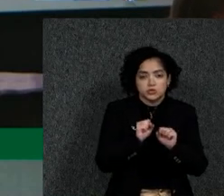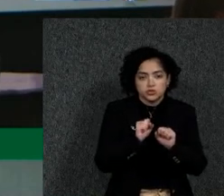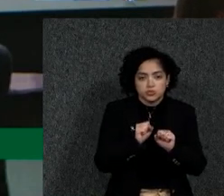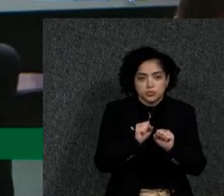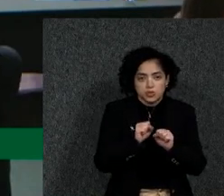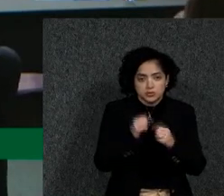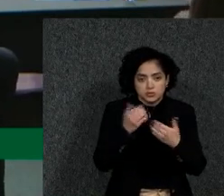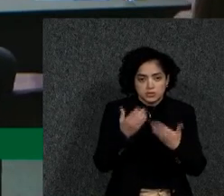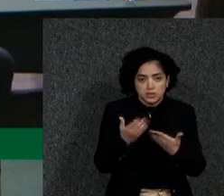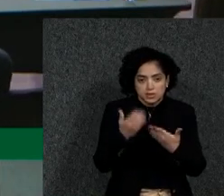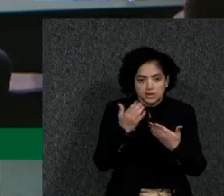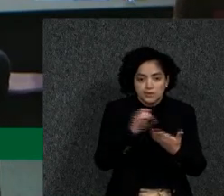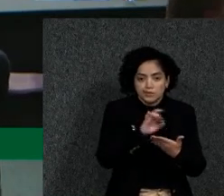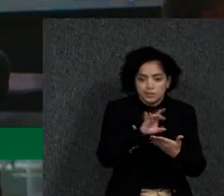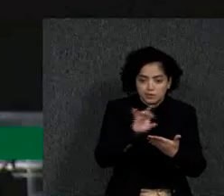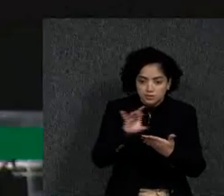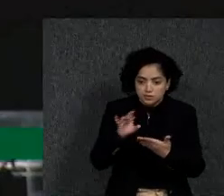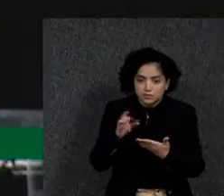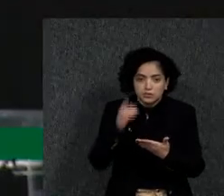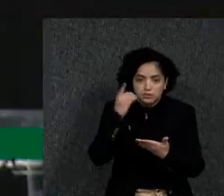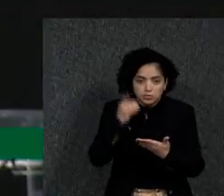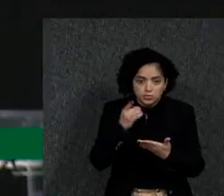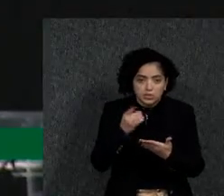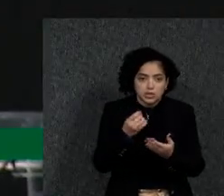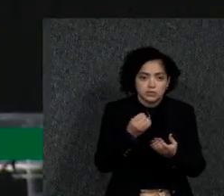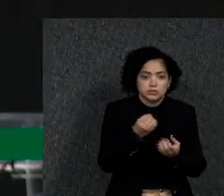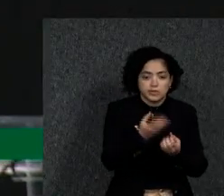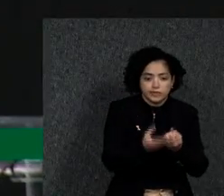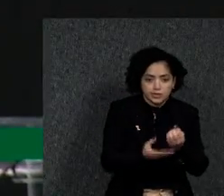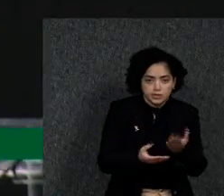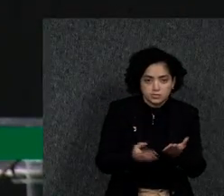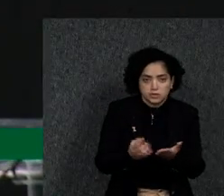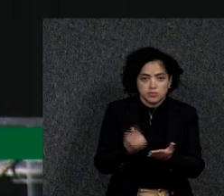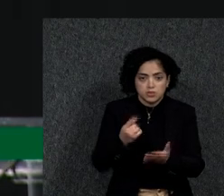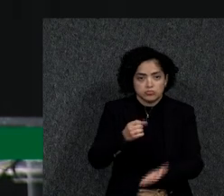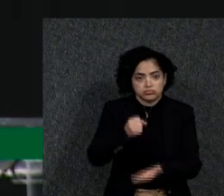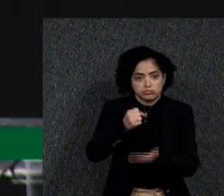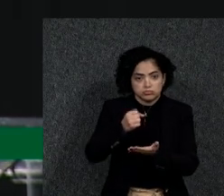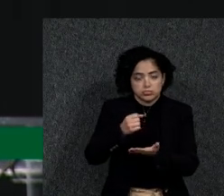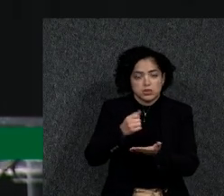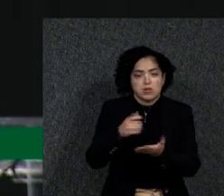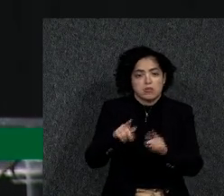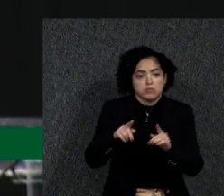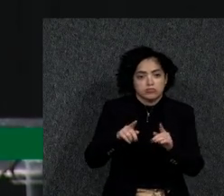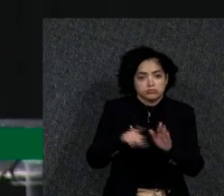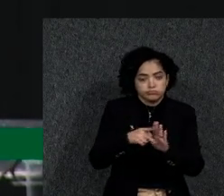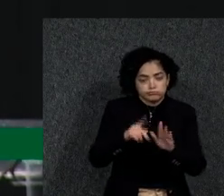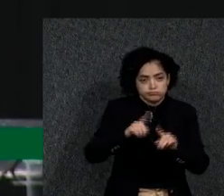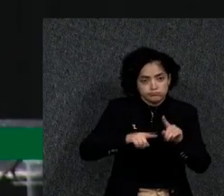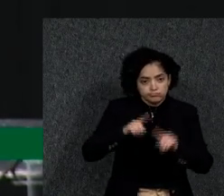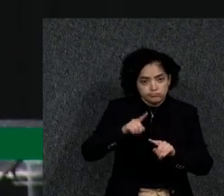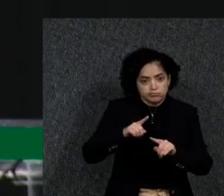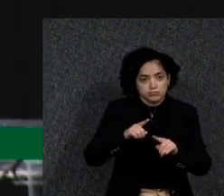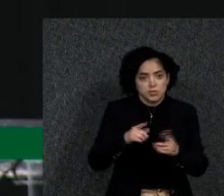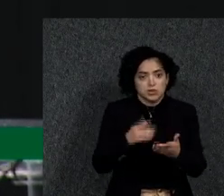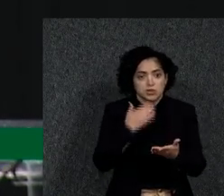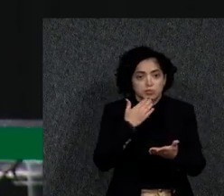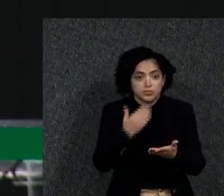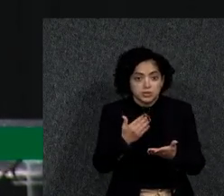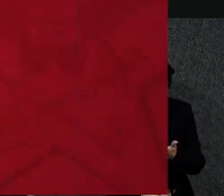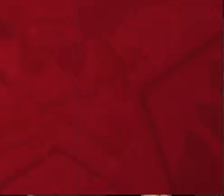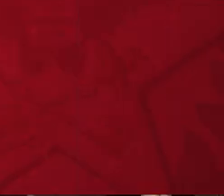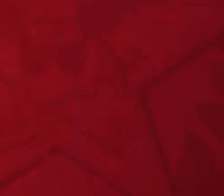a um aluno que ocorreu nesta terça-feira, dia 2 de julho, na Escola de Educação Básica Irmã Maria Tereza,